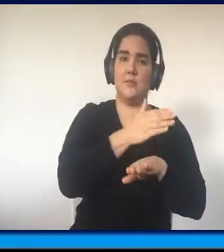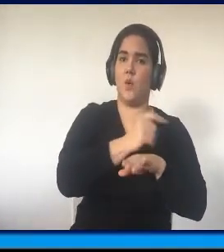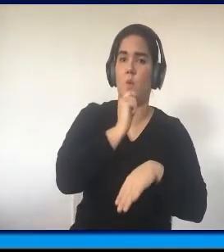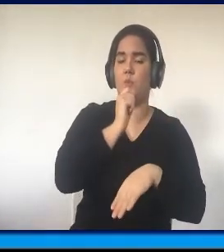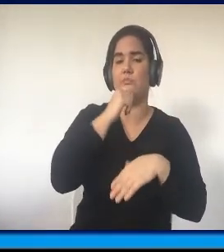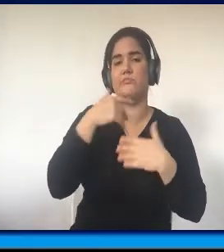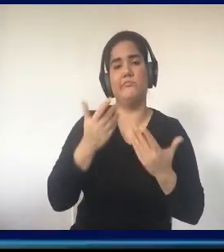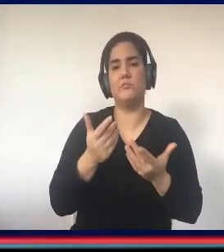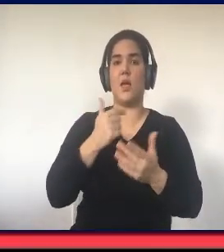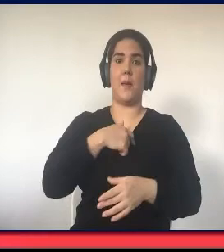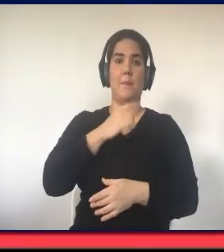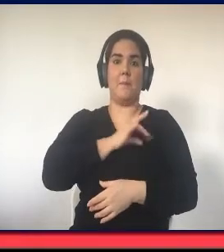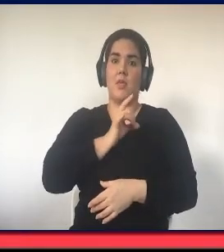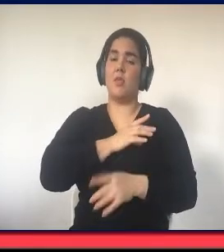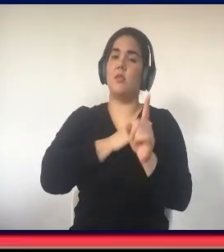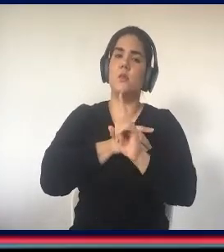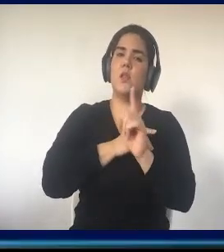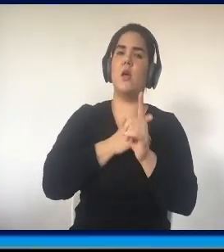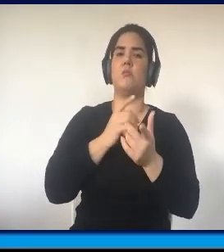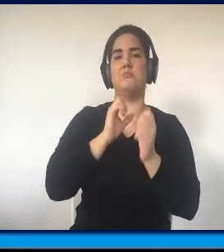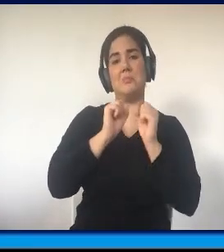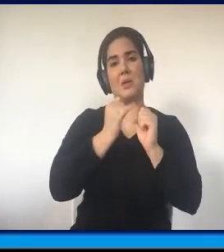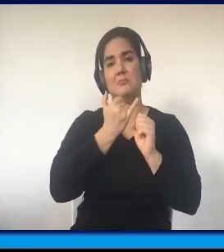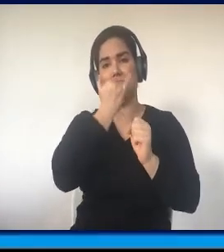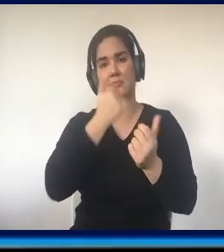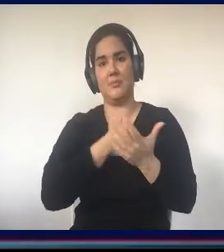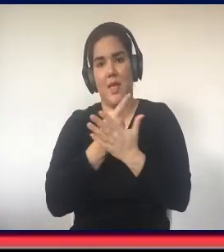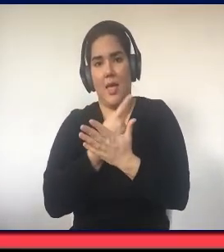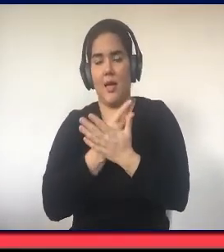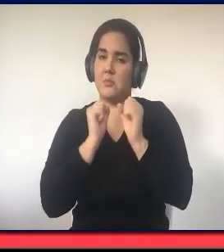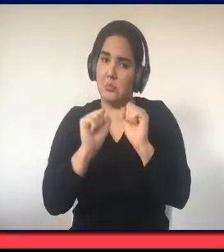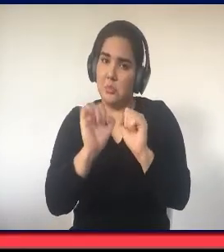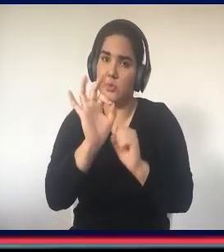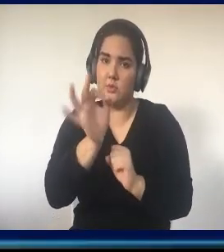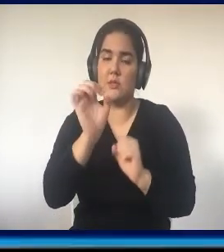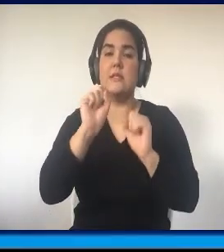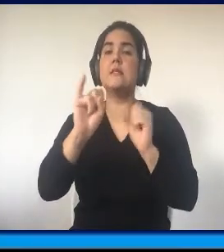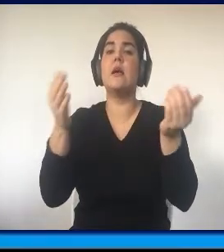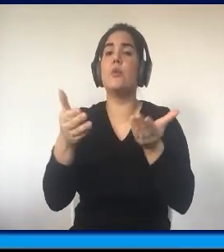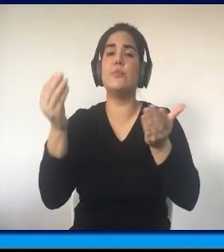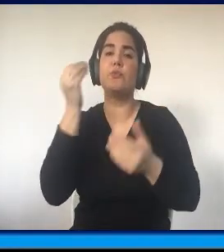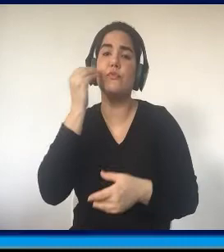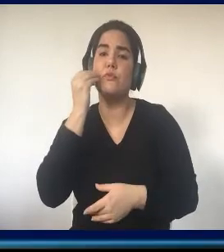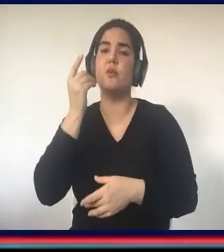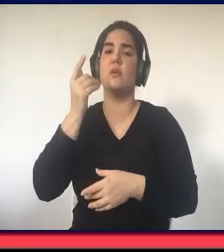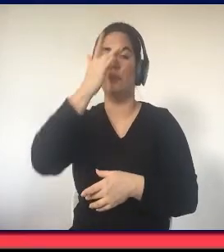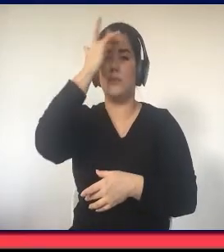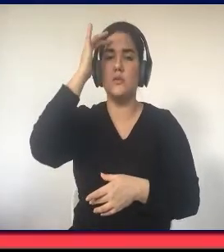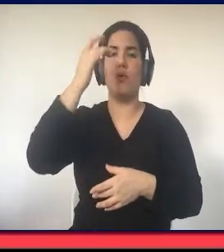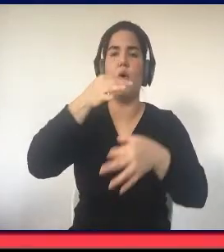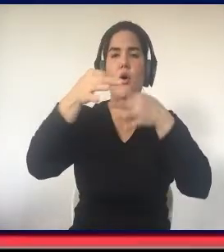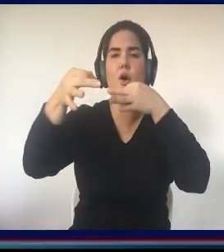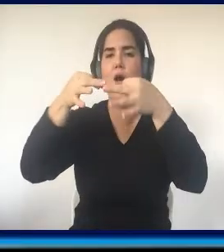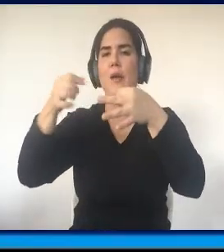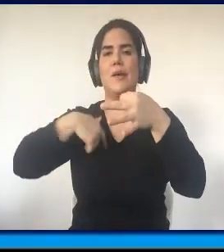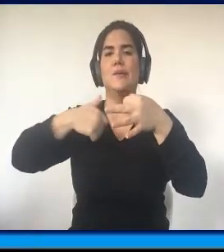prática. Pode dar errado? Claro que pode. Se a gente for abrir agora para todos nós aqui falarmos o que a gente fez que deu errado, a gente